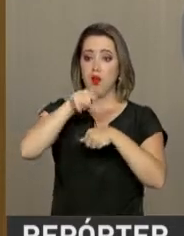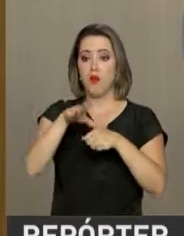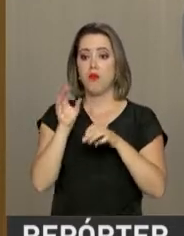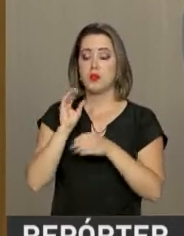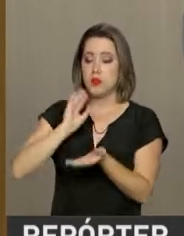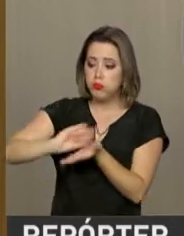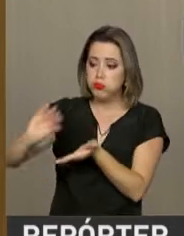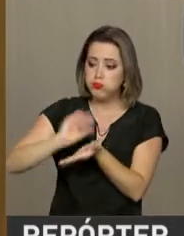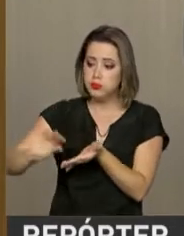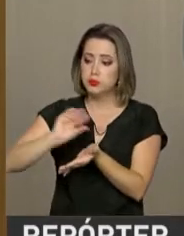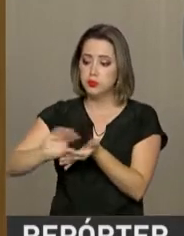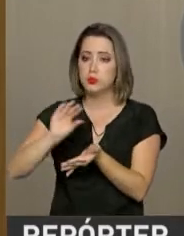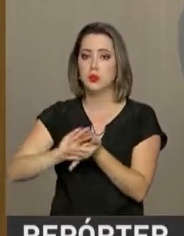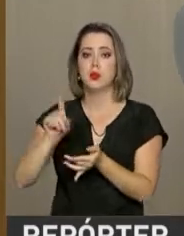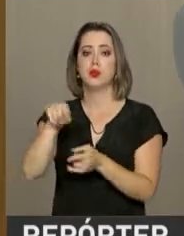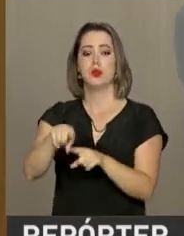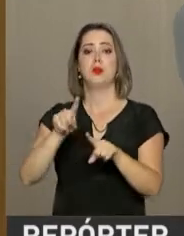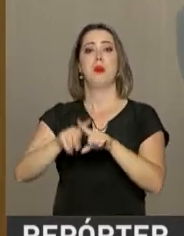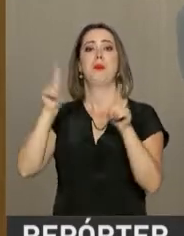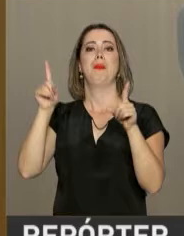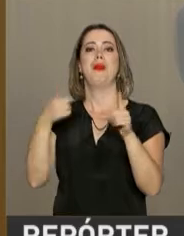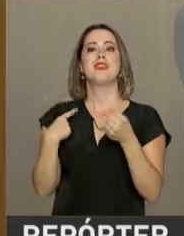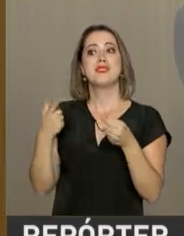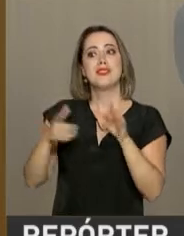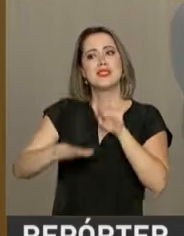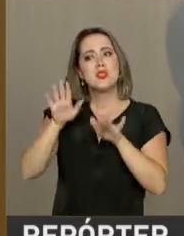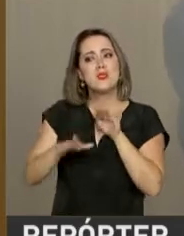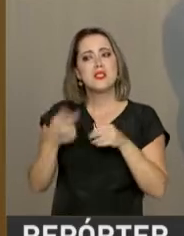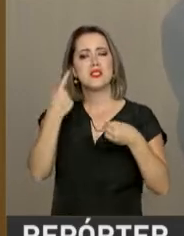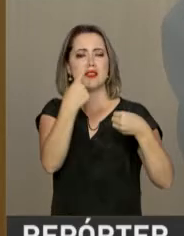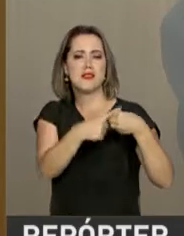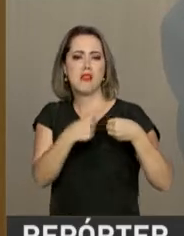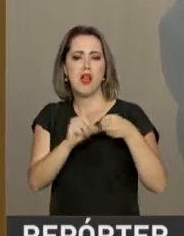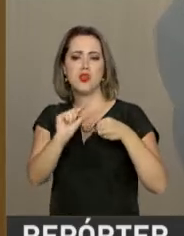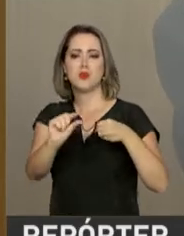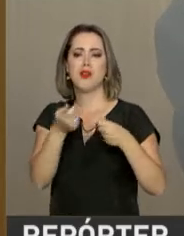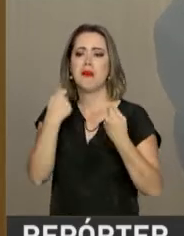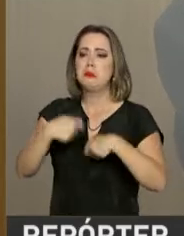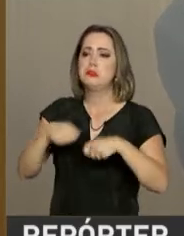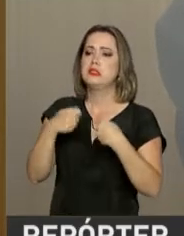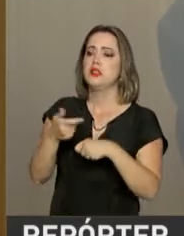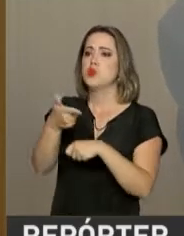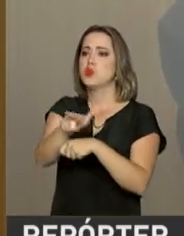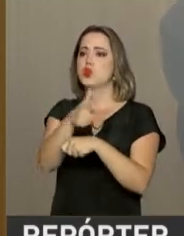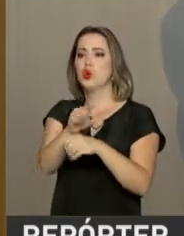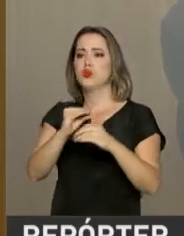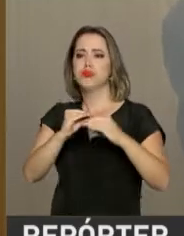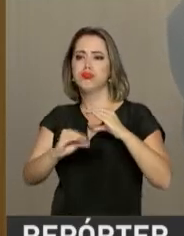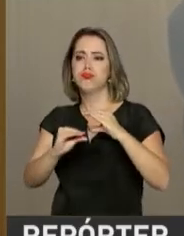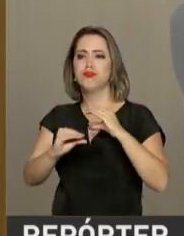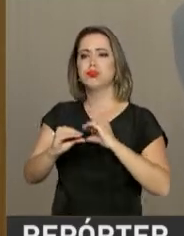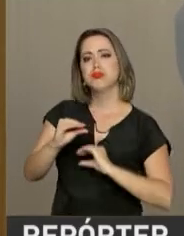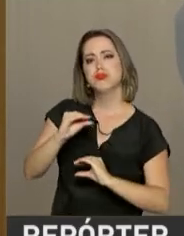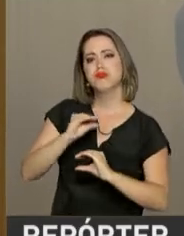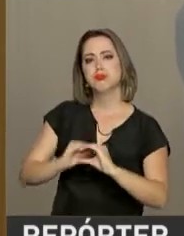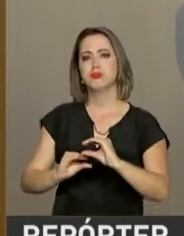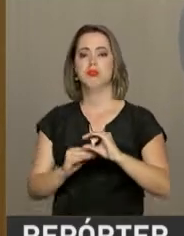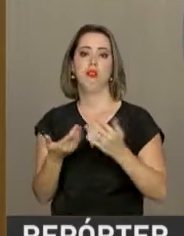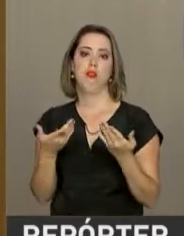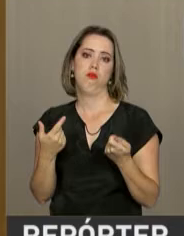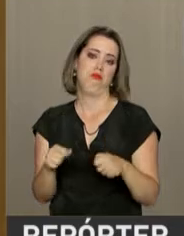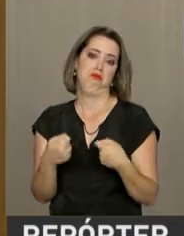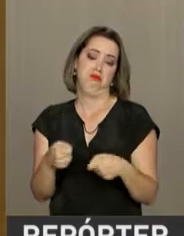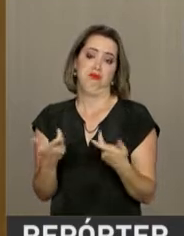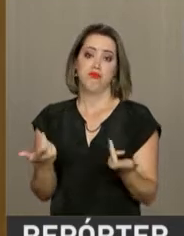continuar ajudando os grandes centros, mas aqueles municípios menores ficavam dependendo de outras faixas do programa que também não eram suficientes para